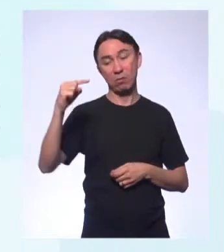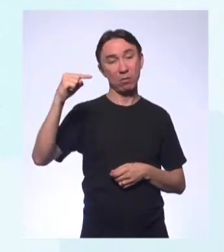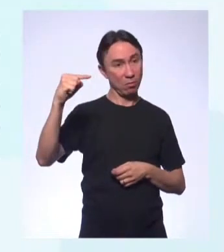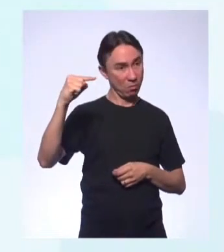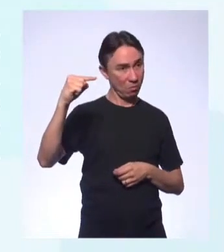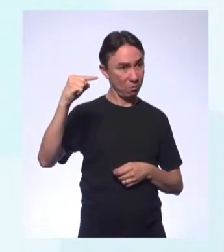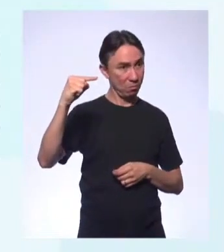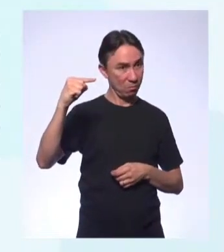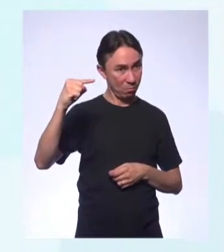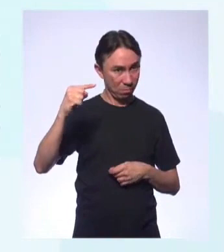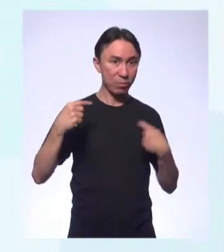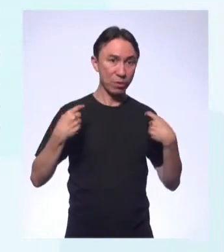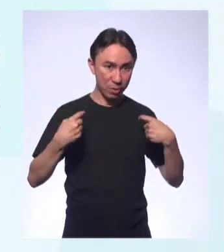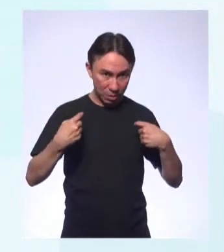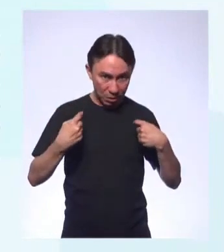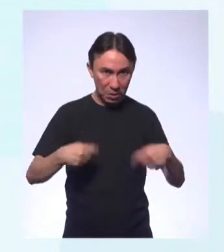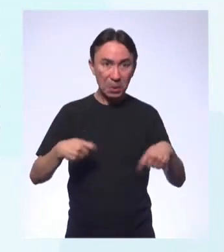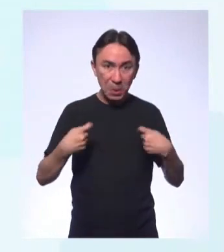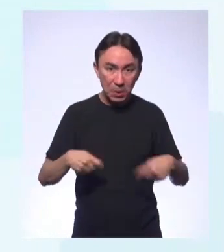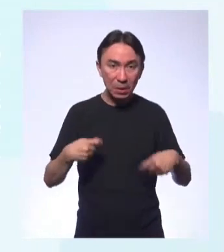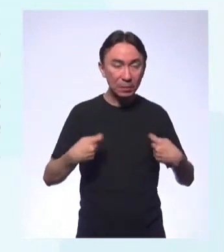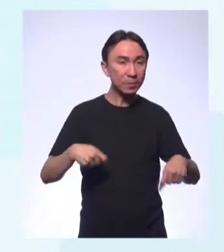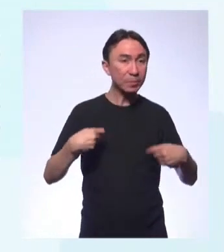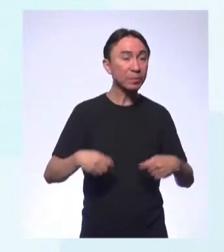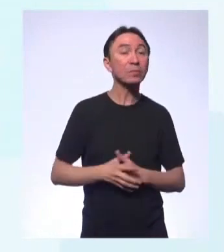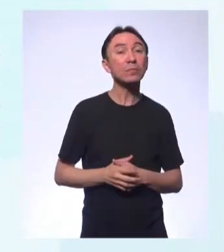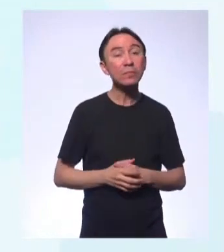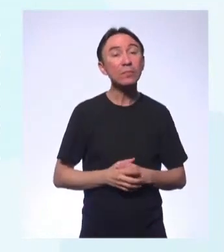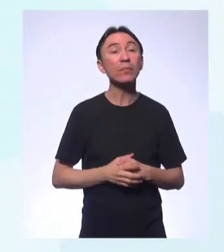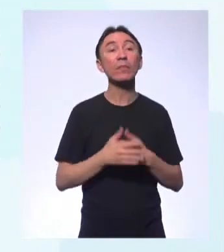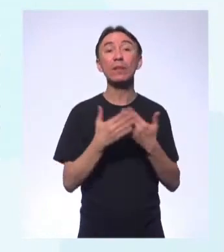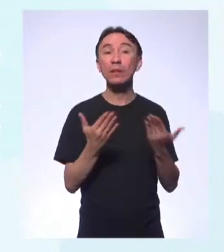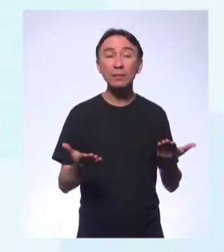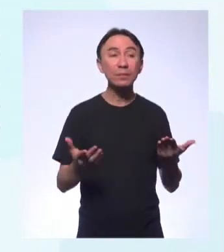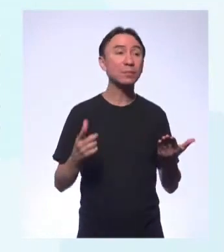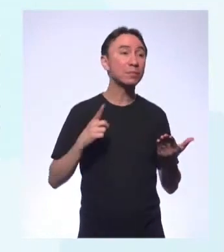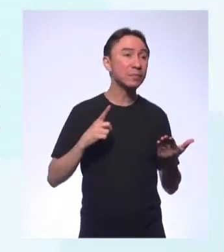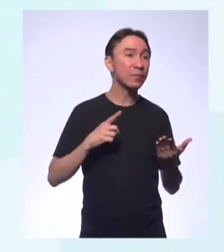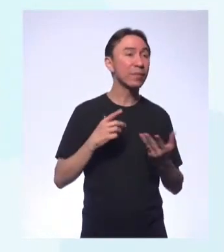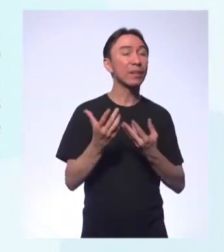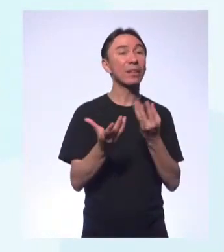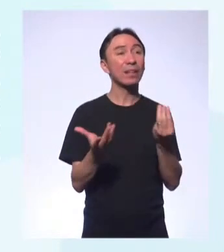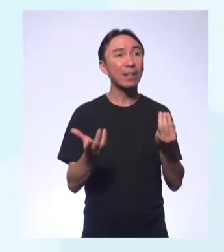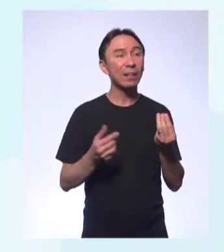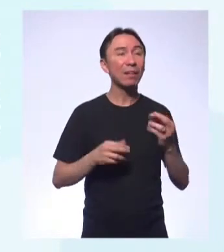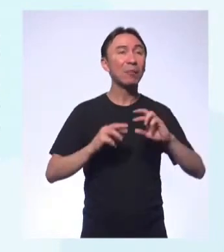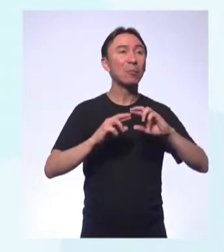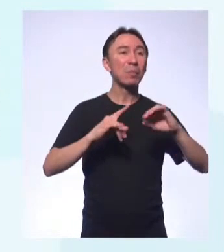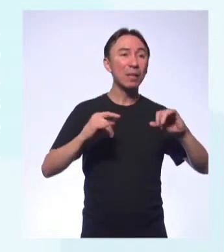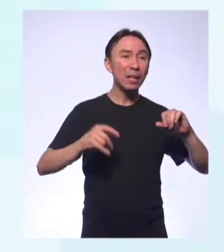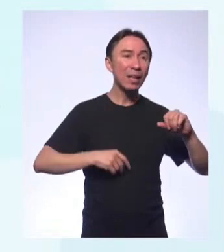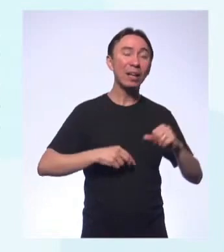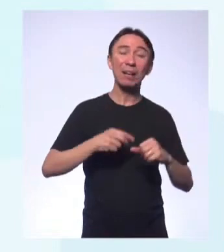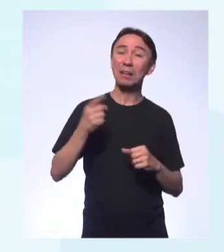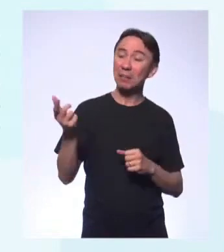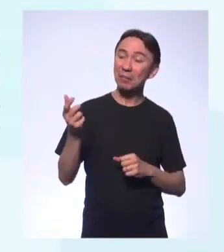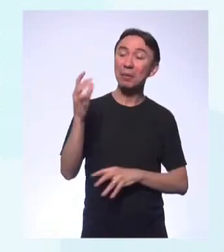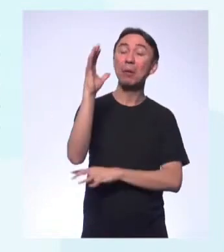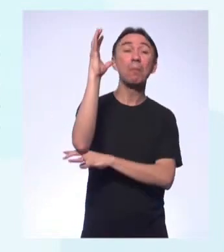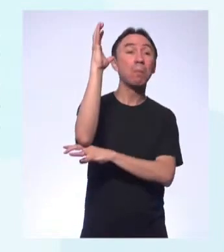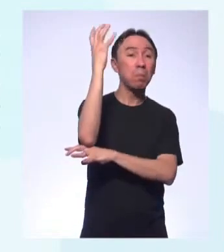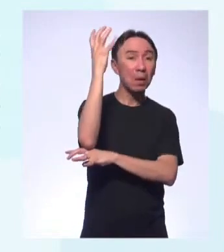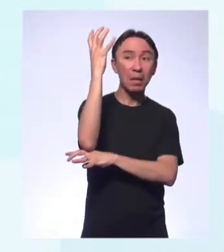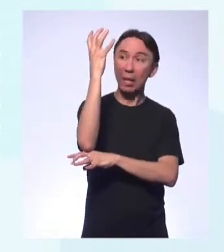abundante. Portanto, aí, né, através da fixação da nitrificação, as plantas obtêm